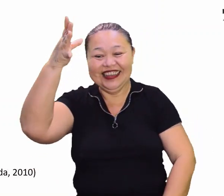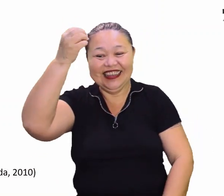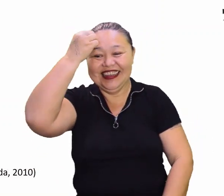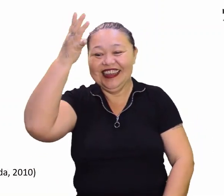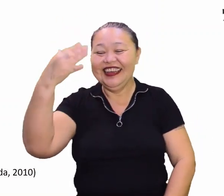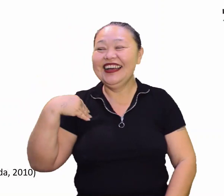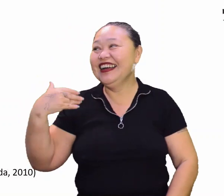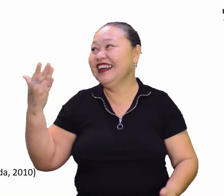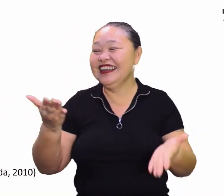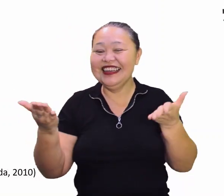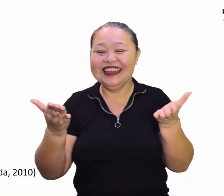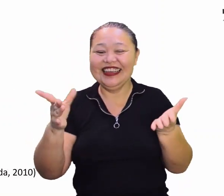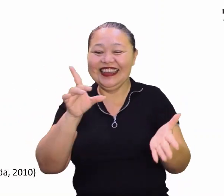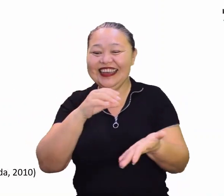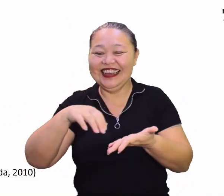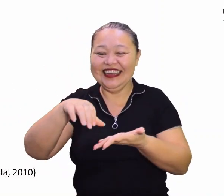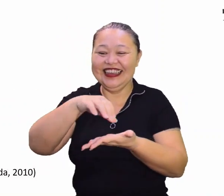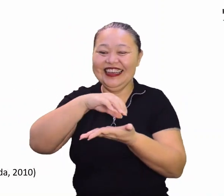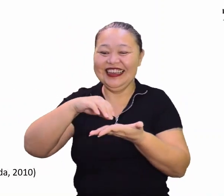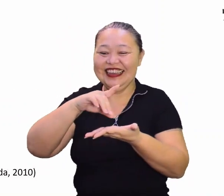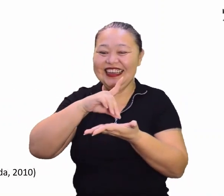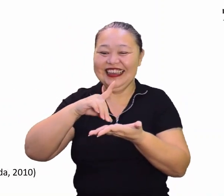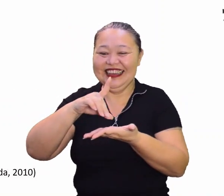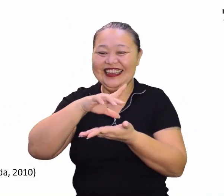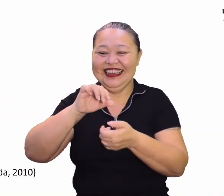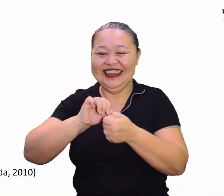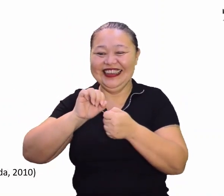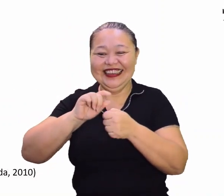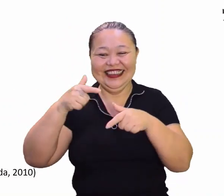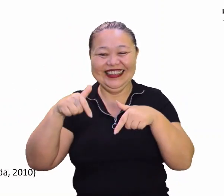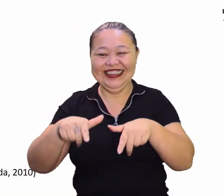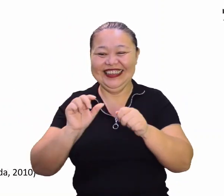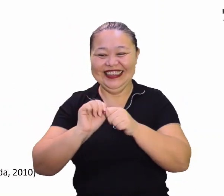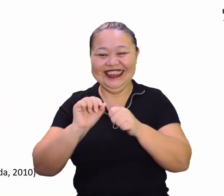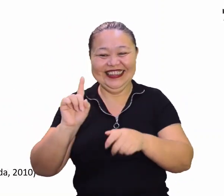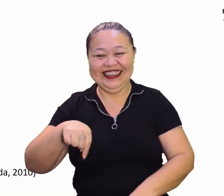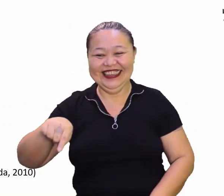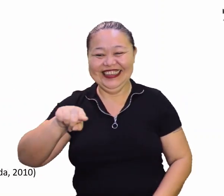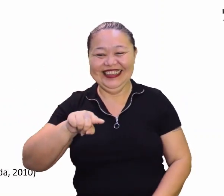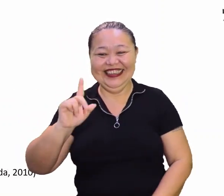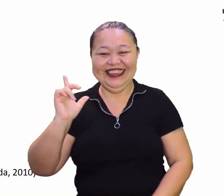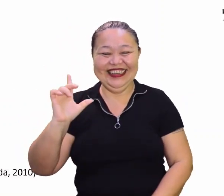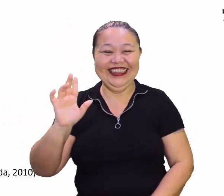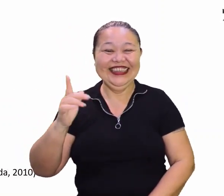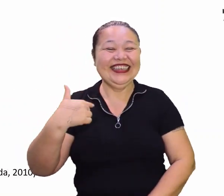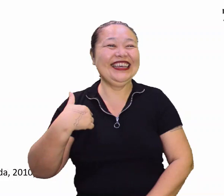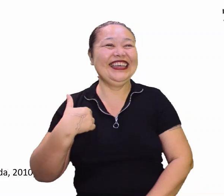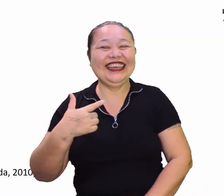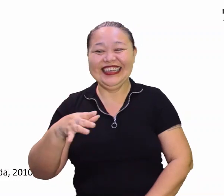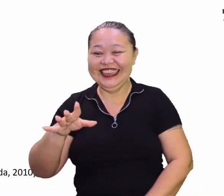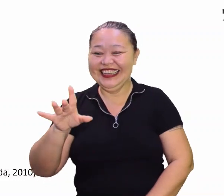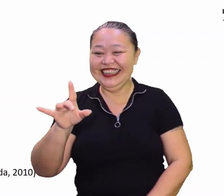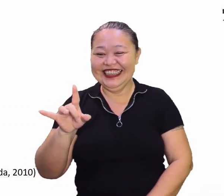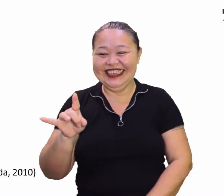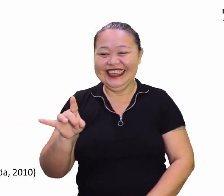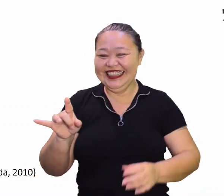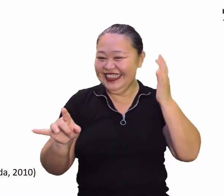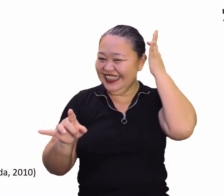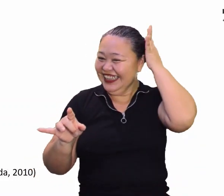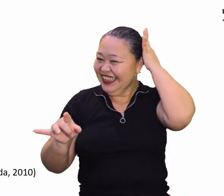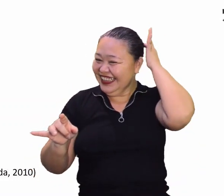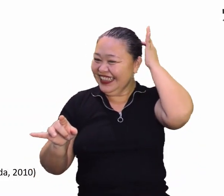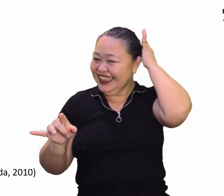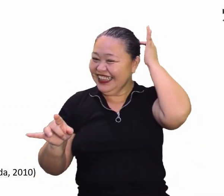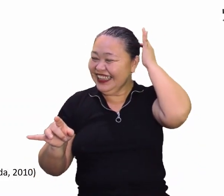até hoje um aparelho de DVD quase ninguém usa, né, professor Jorge? Tem toda essa questão. Né? E a Aldelinda fica rindo de nós. Pois é. Nossa